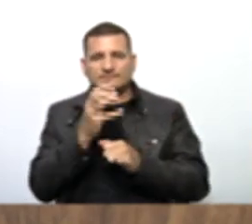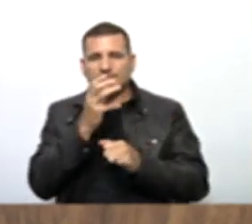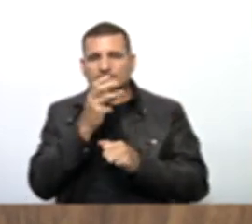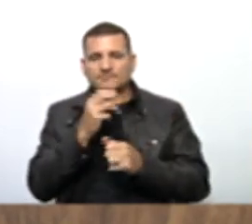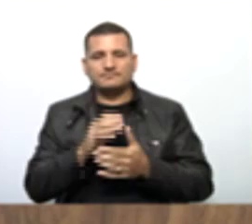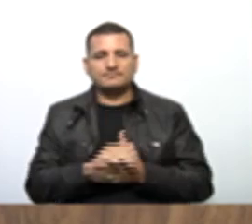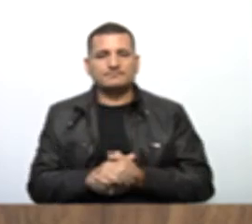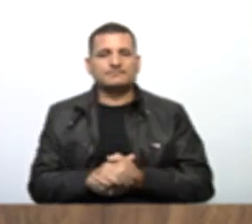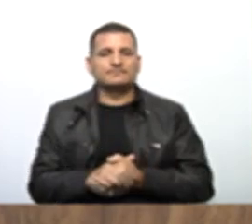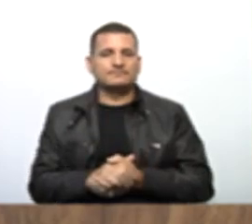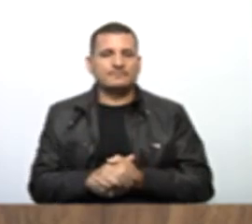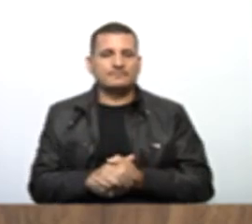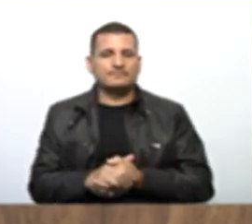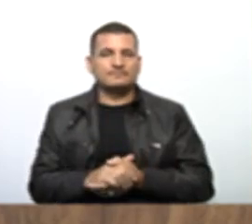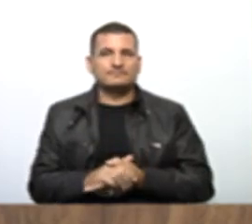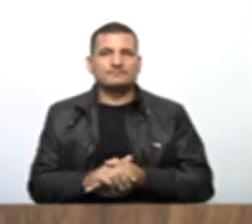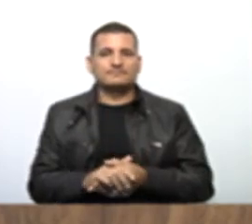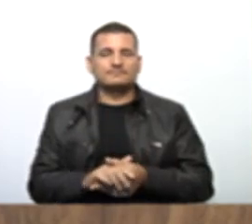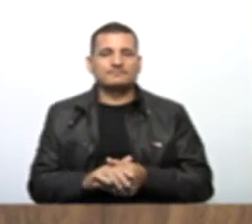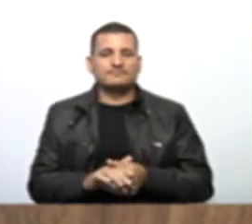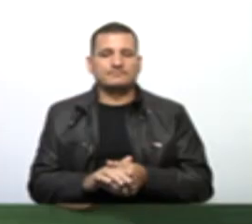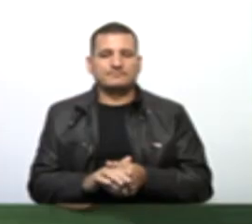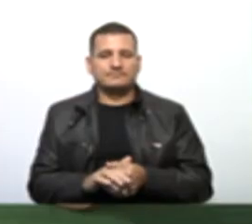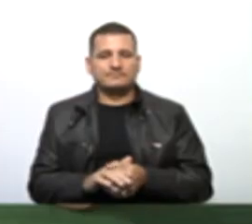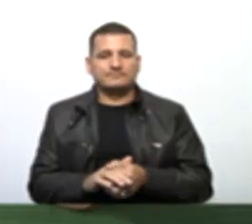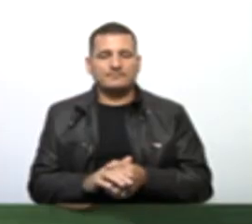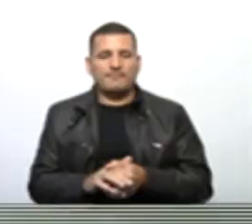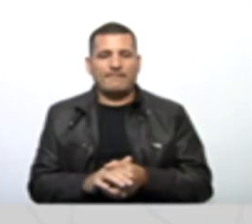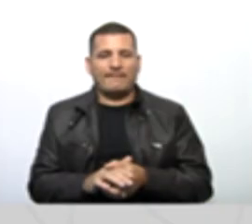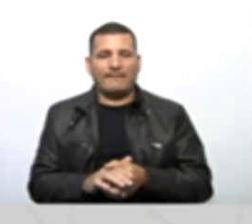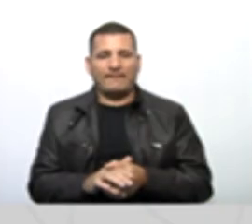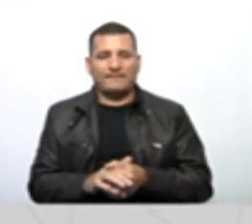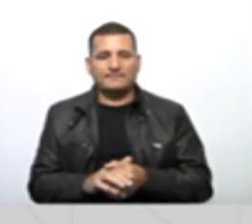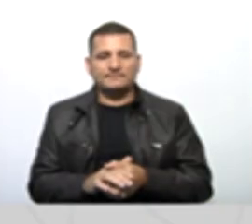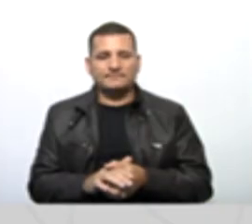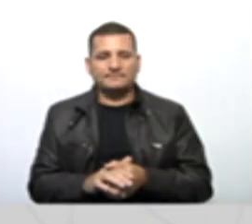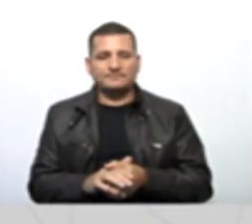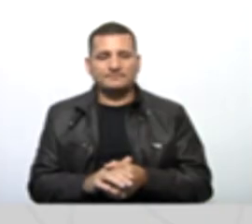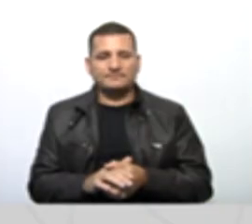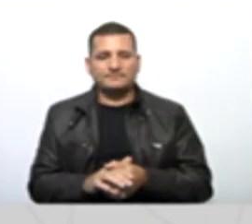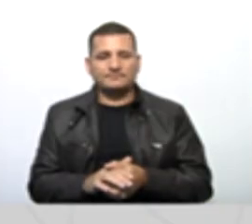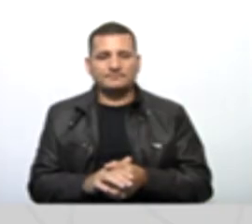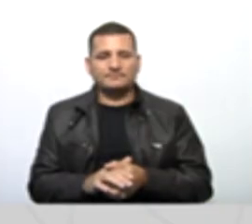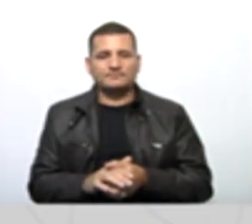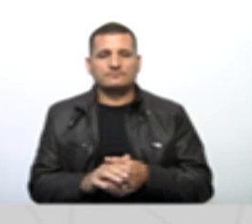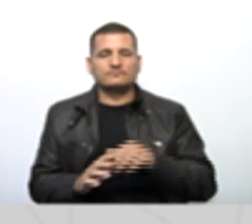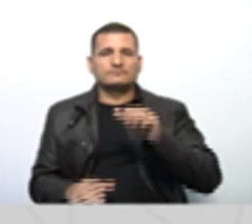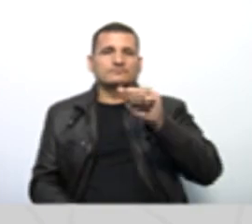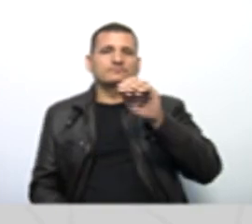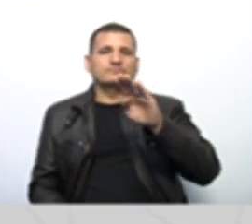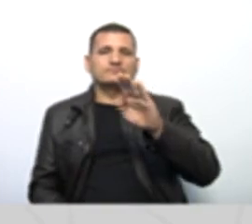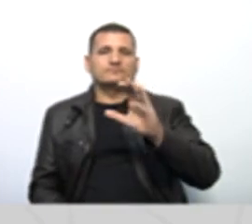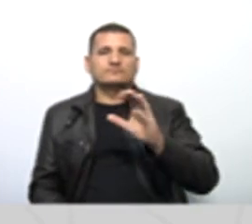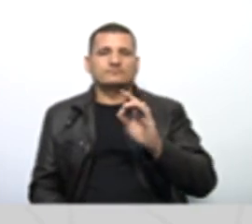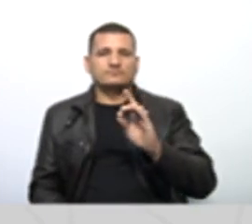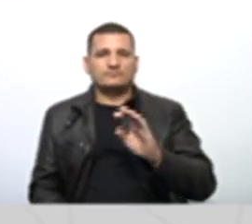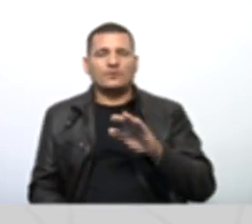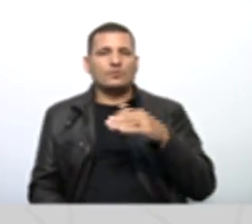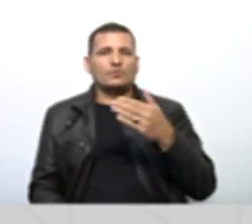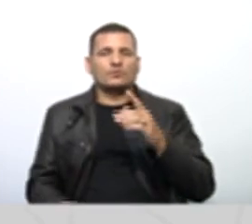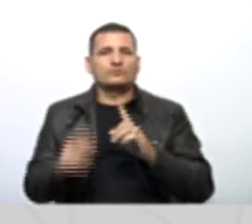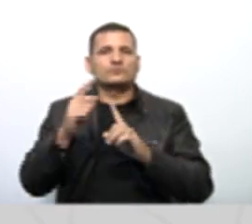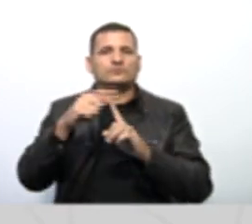e aí pessoal lá então voltando à nossa slide pessoal é qual deste tipo de cabo